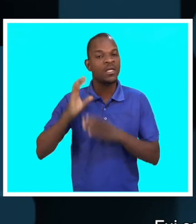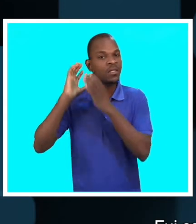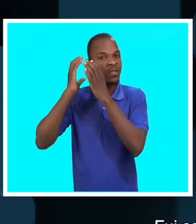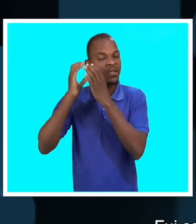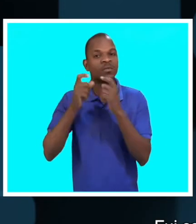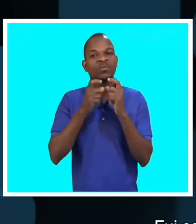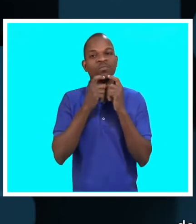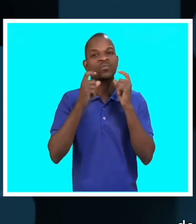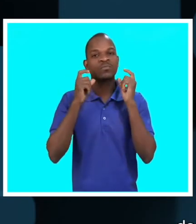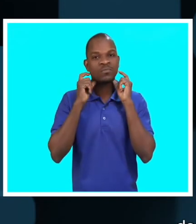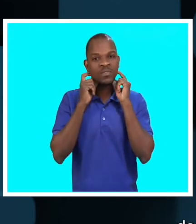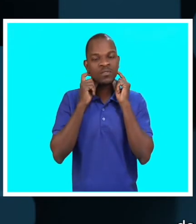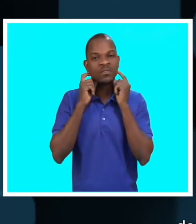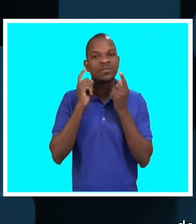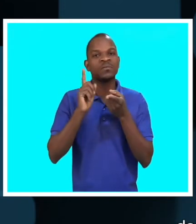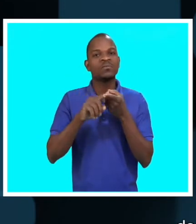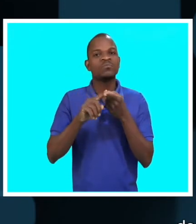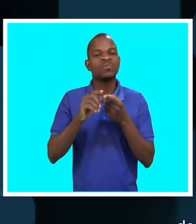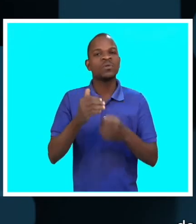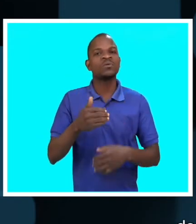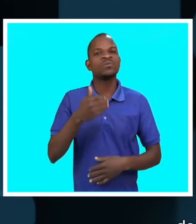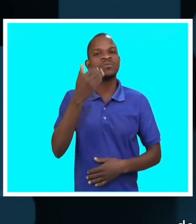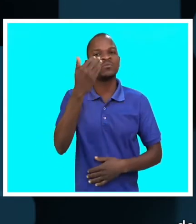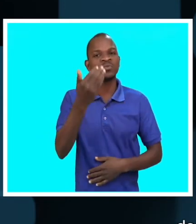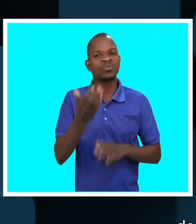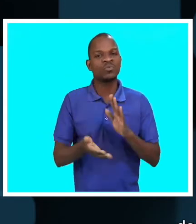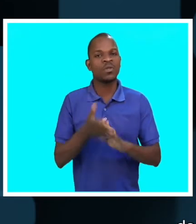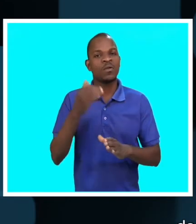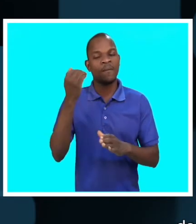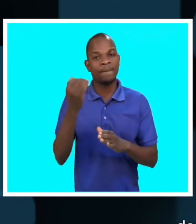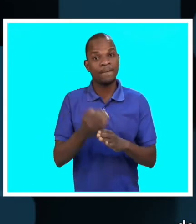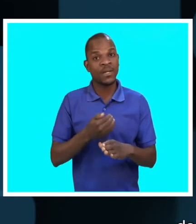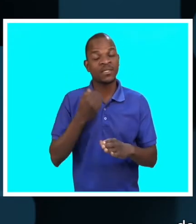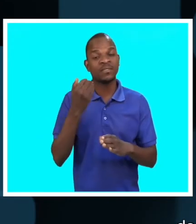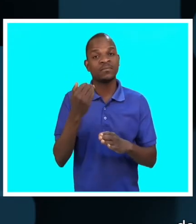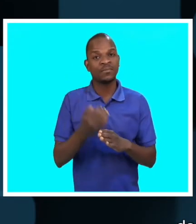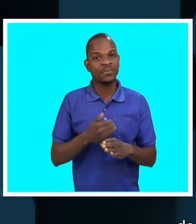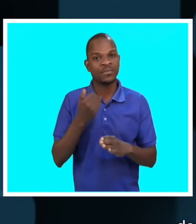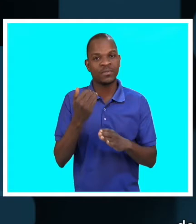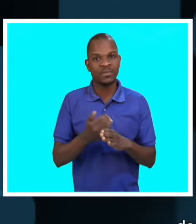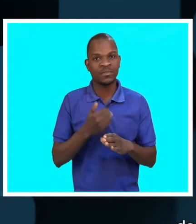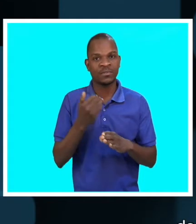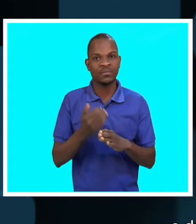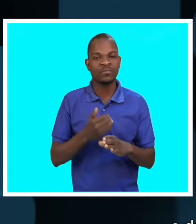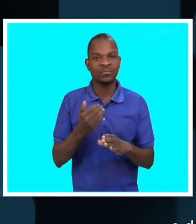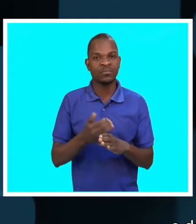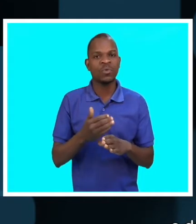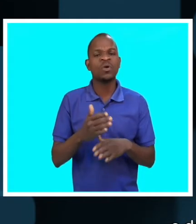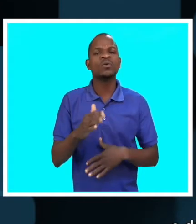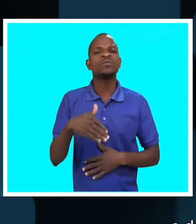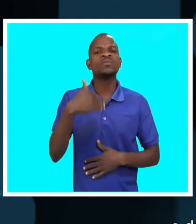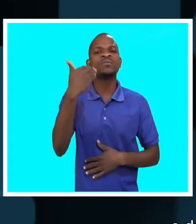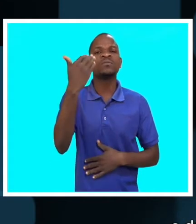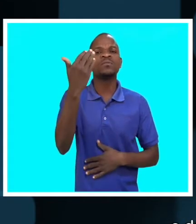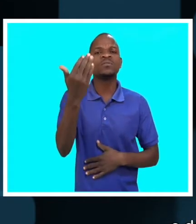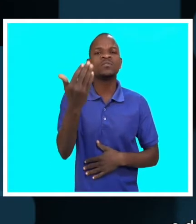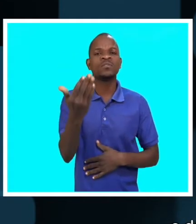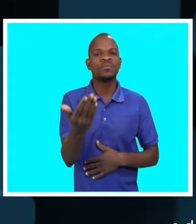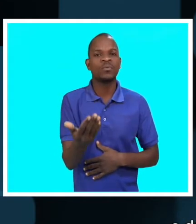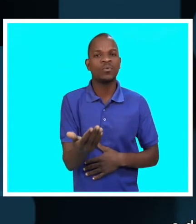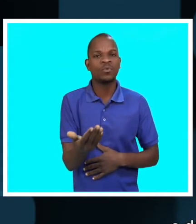Quadrante da Mulher, da Rádio Moçambique, Antena Nacional. E fui praticando, praticando.